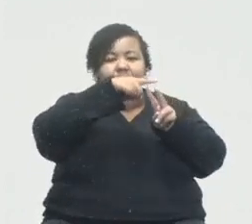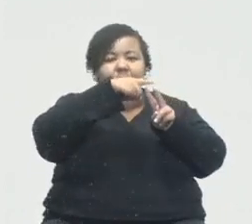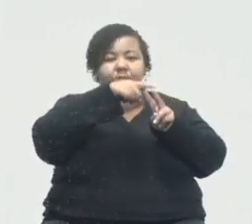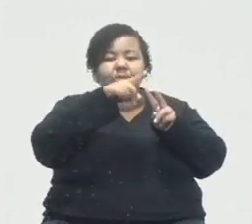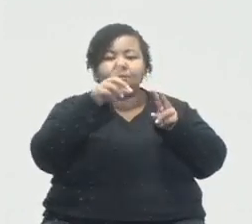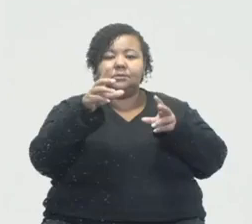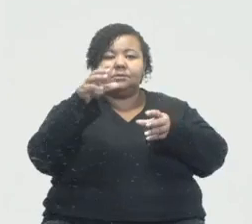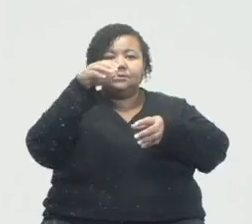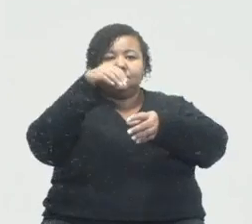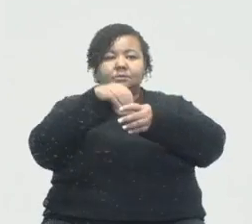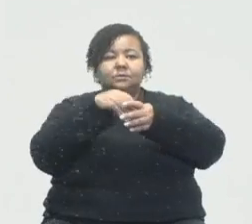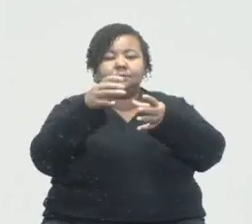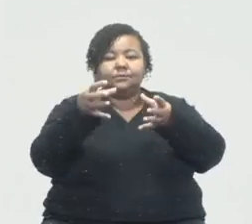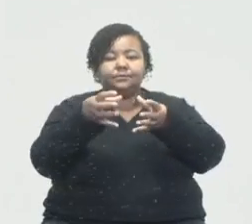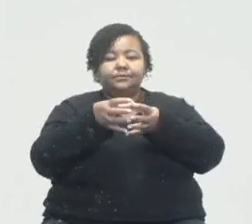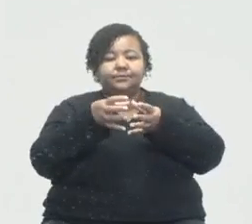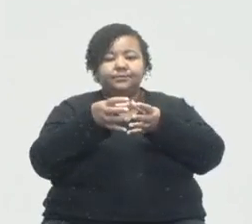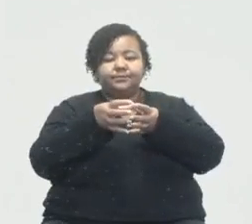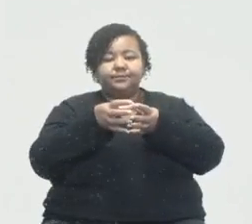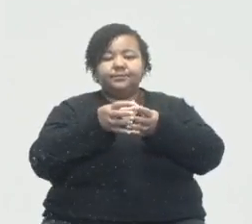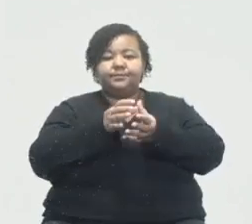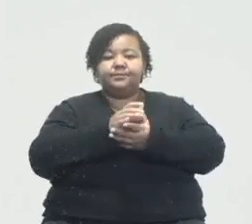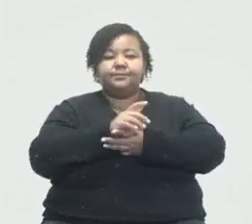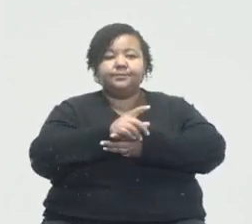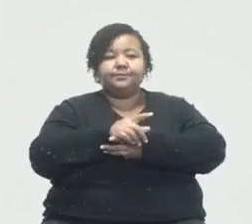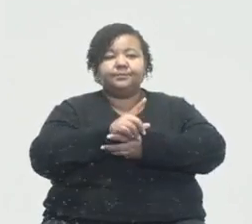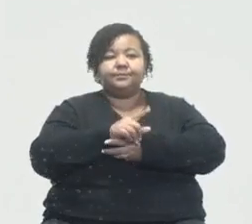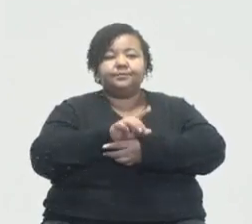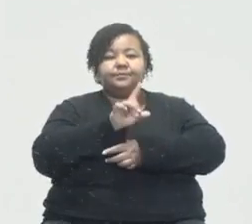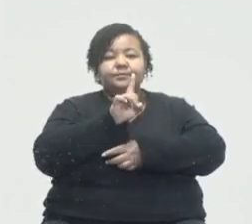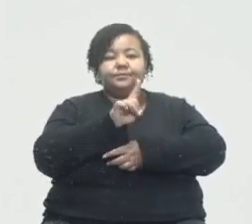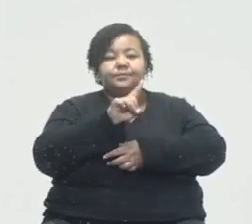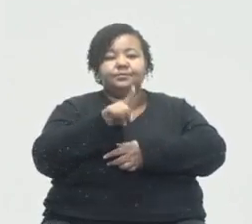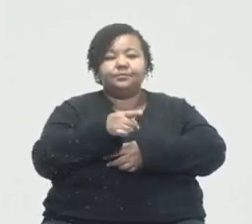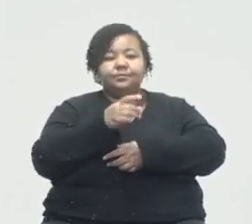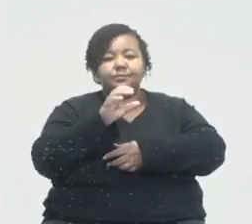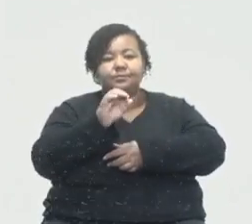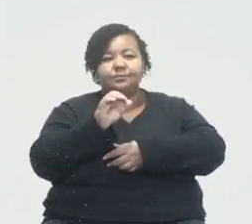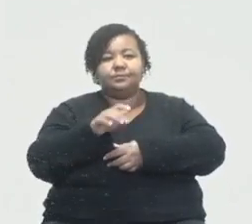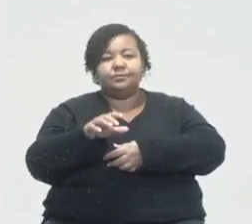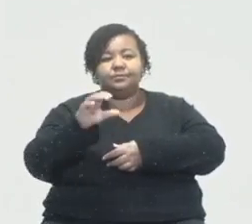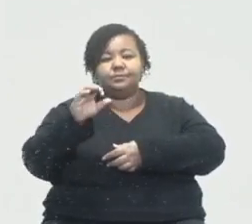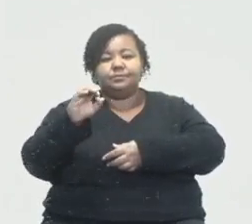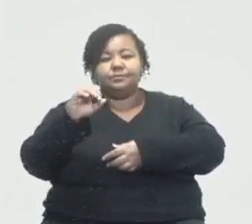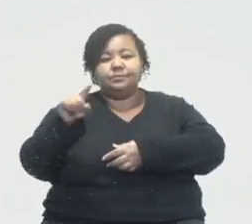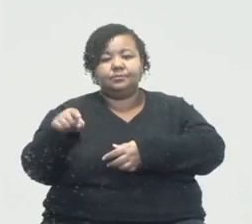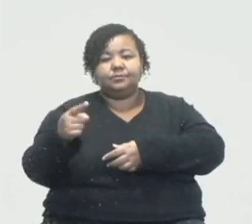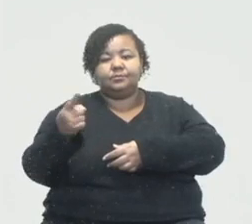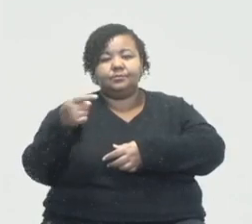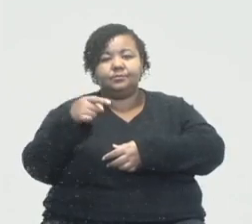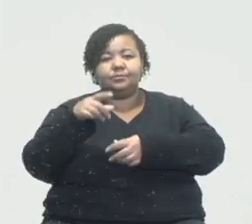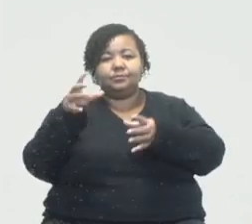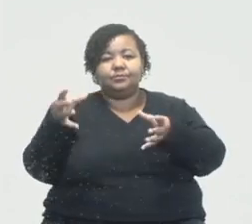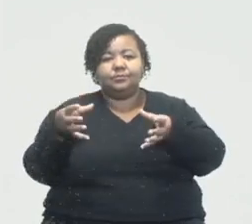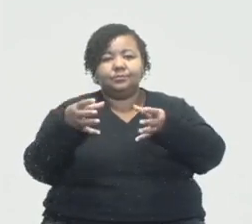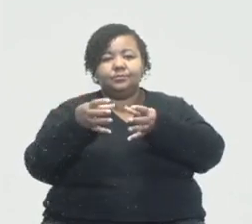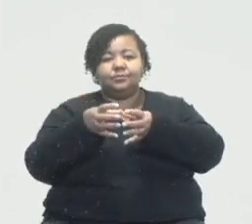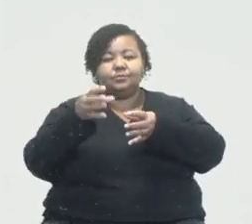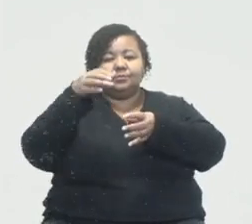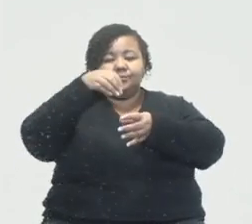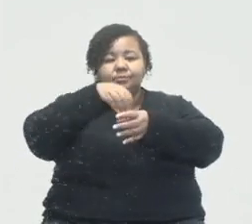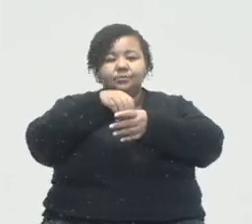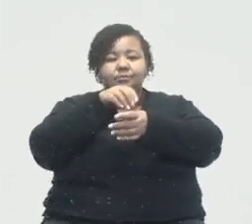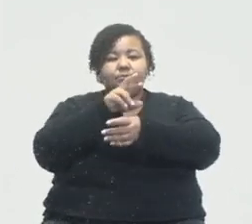composto pelas seguintes componentes, 1 e 0 e 0 e 1, então esse espaço, esse conjunto está no